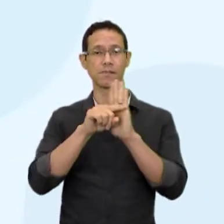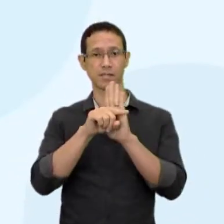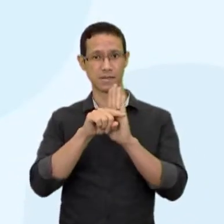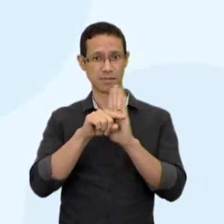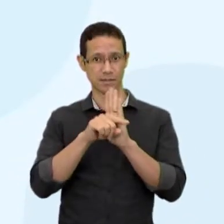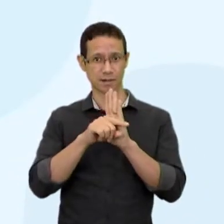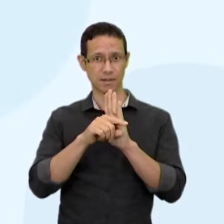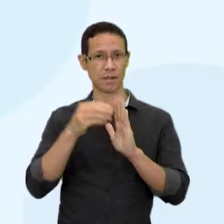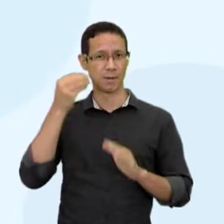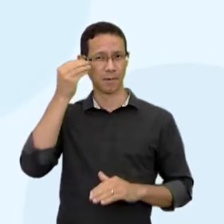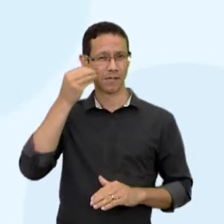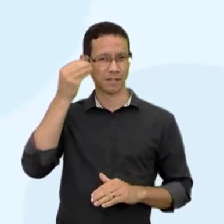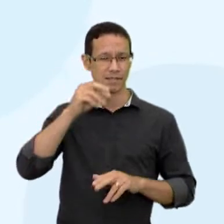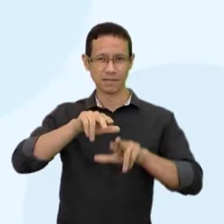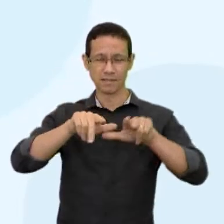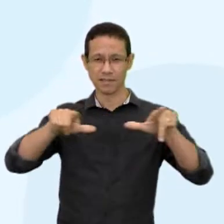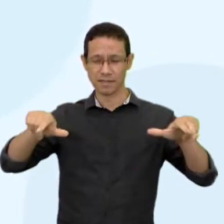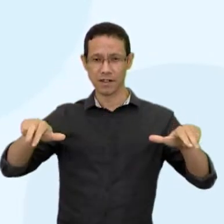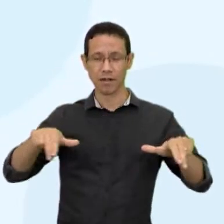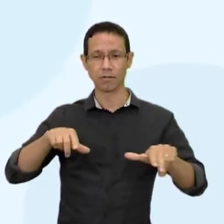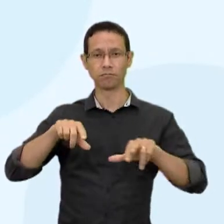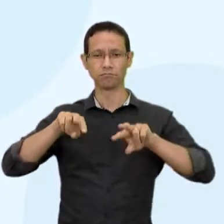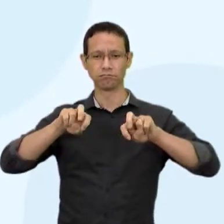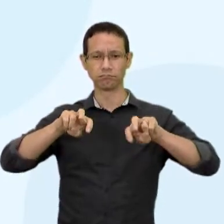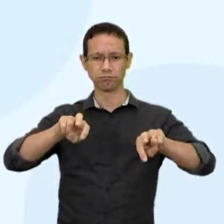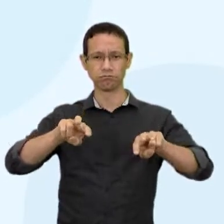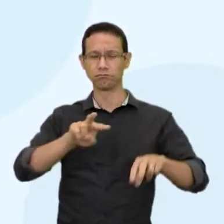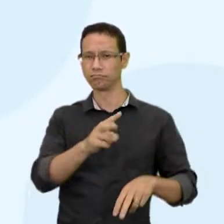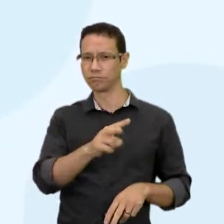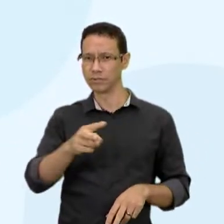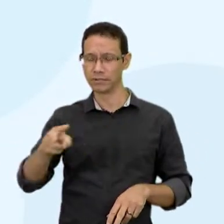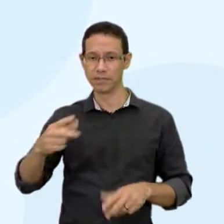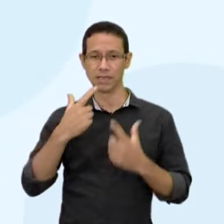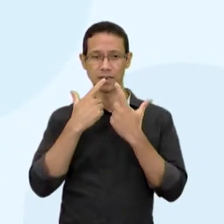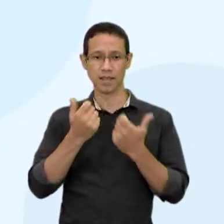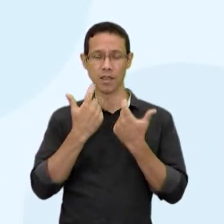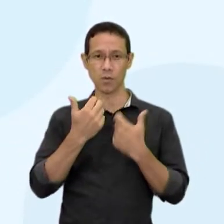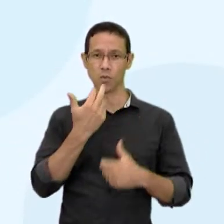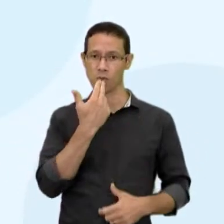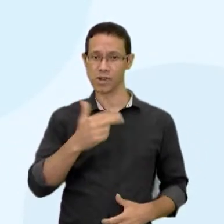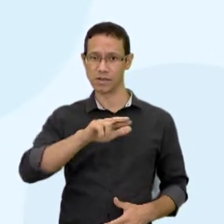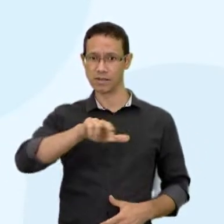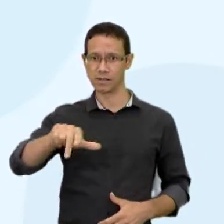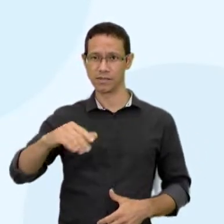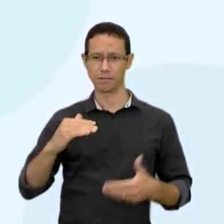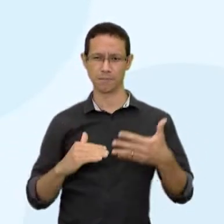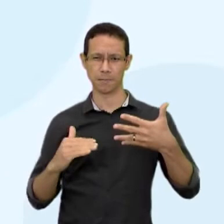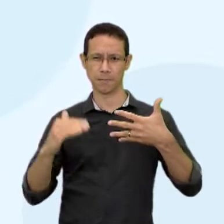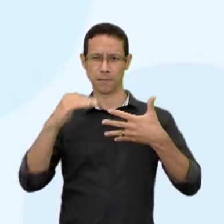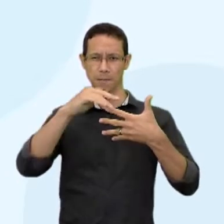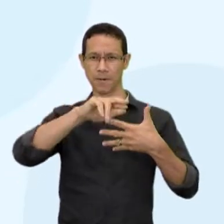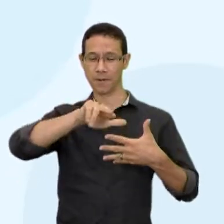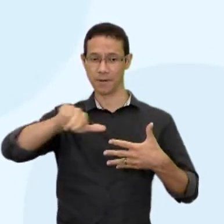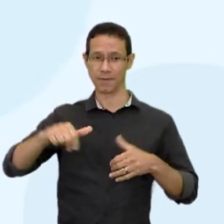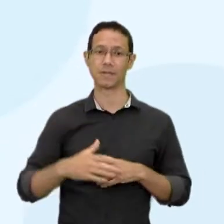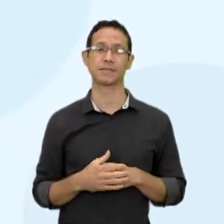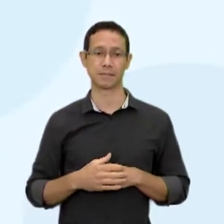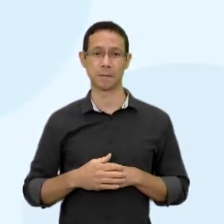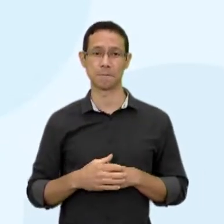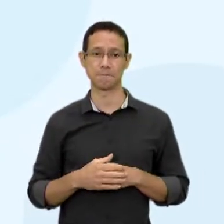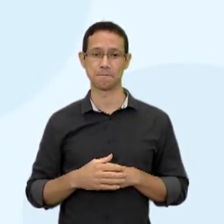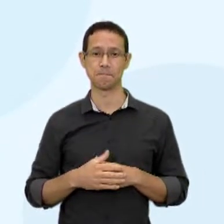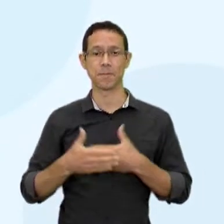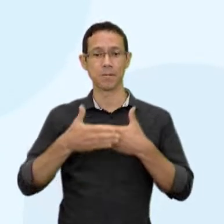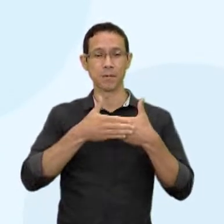a apreciação e análise dos fenômenos da variação linguística em seus diferentes níveis e dimensões, partindo do reconhecimento